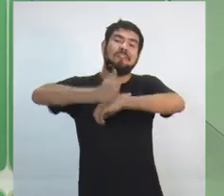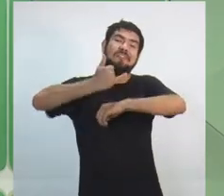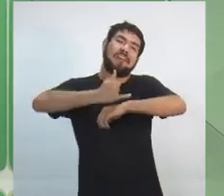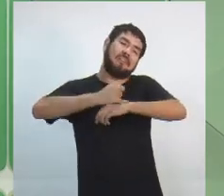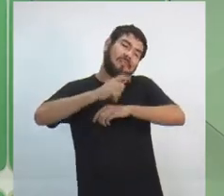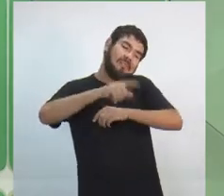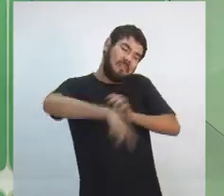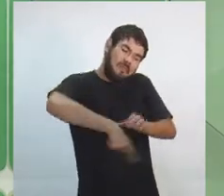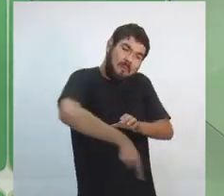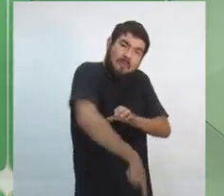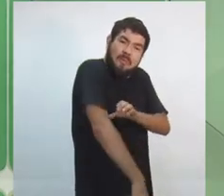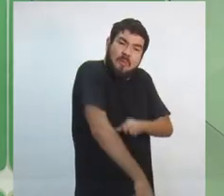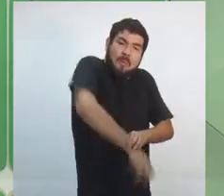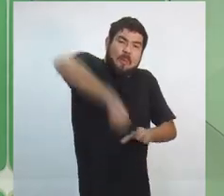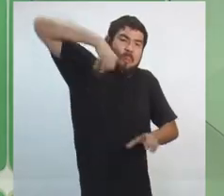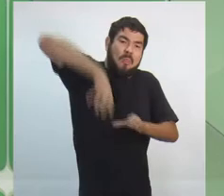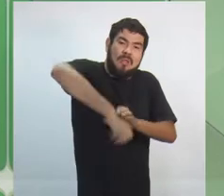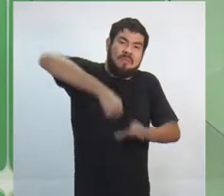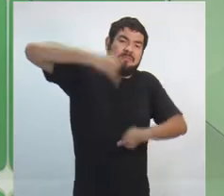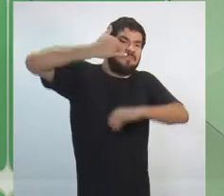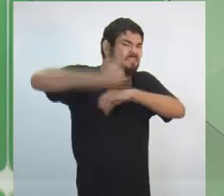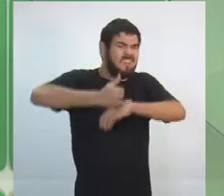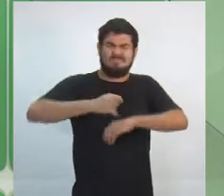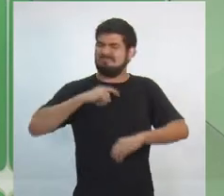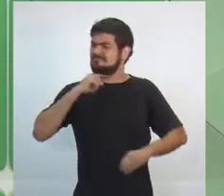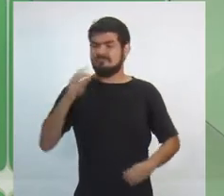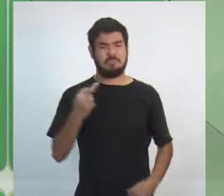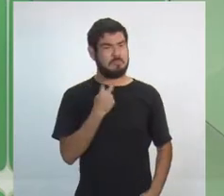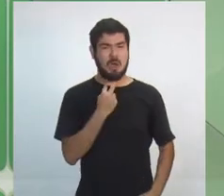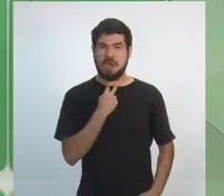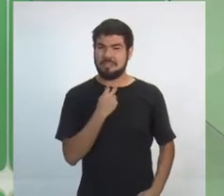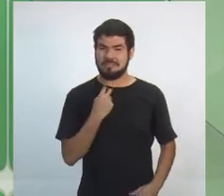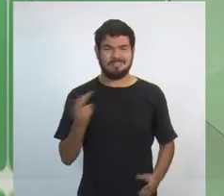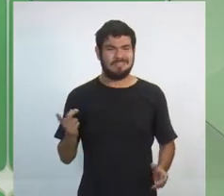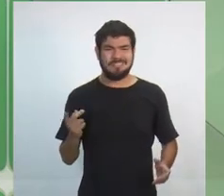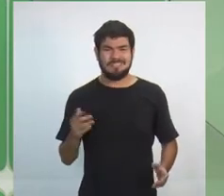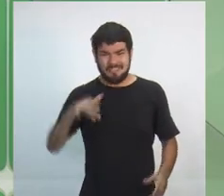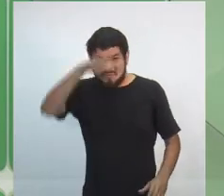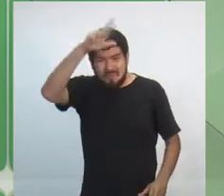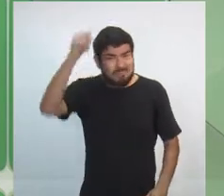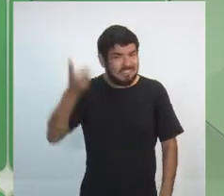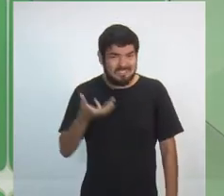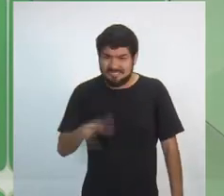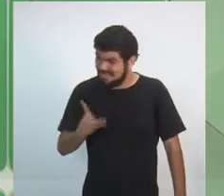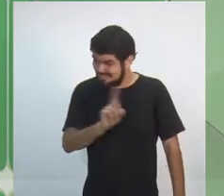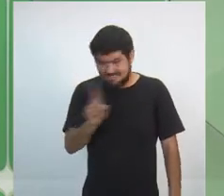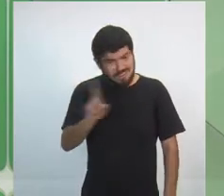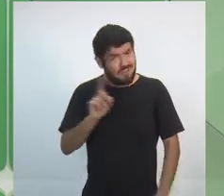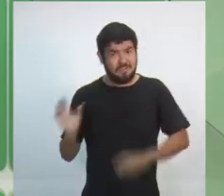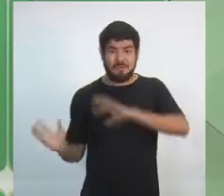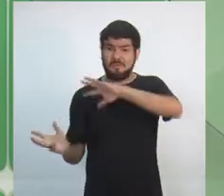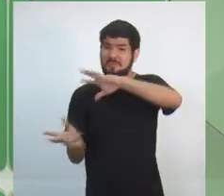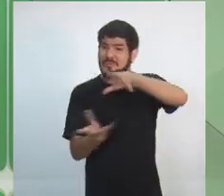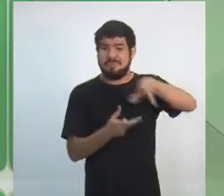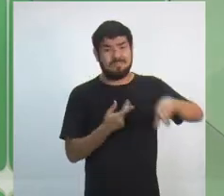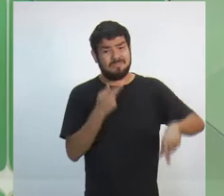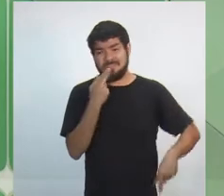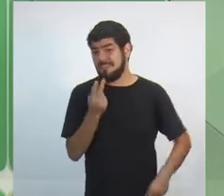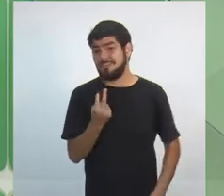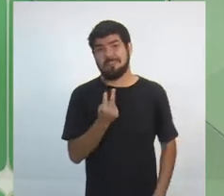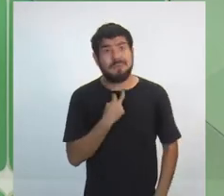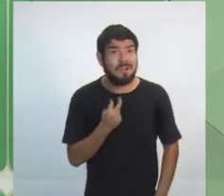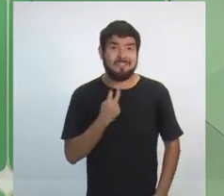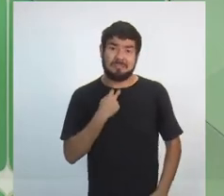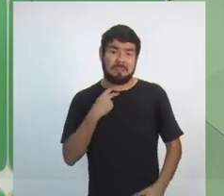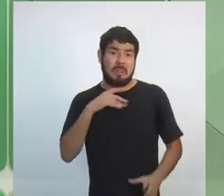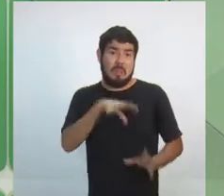o Amazonas que não quer, é o mundo que não nos permite. Então, cada região, Wilson, é uma vocação. Aí você tem